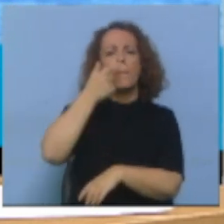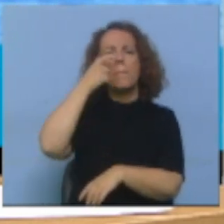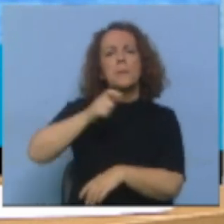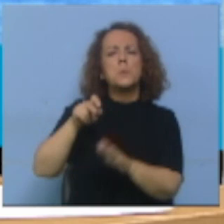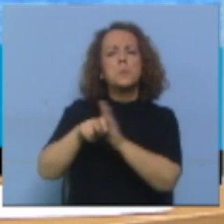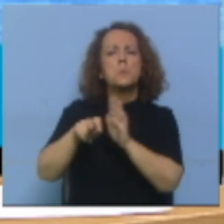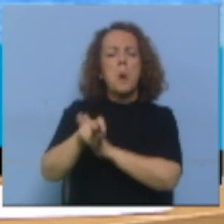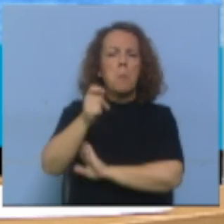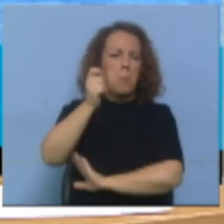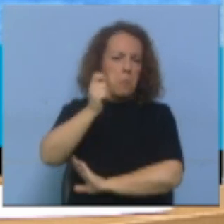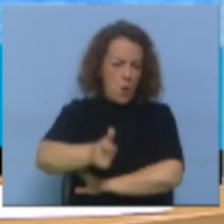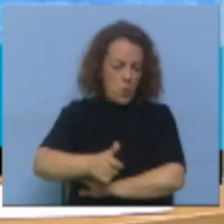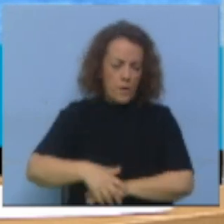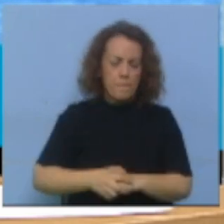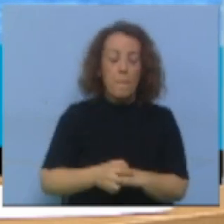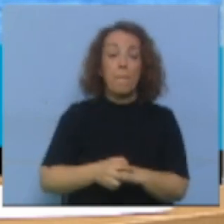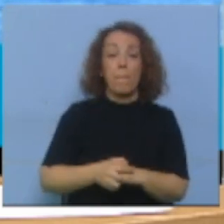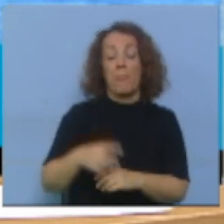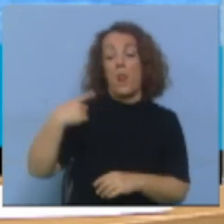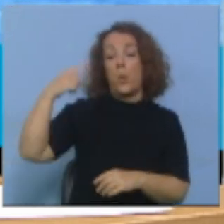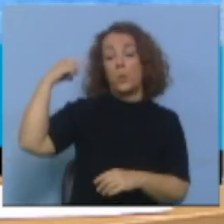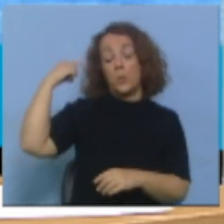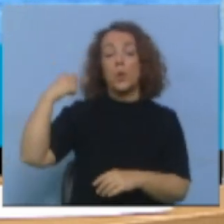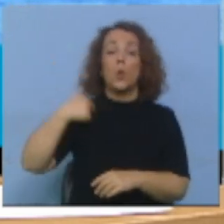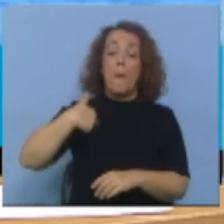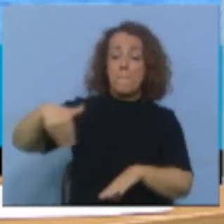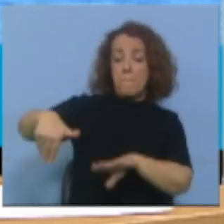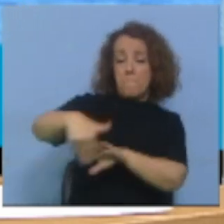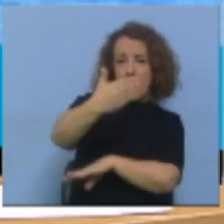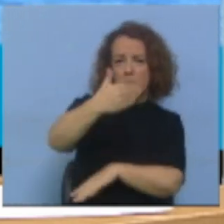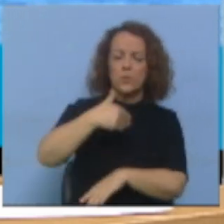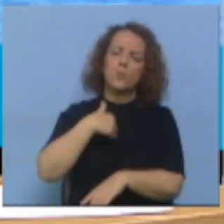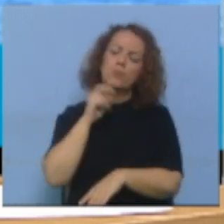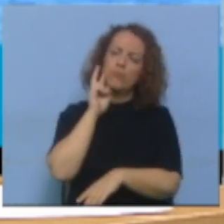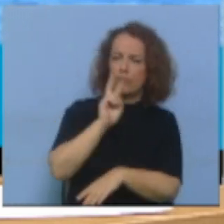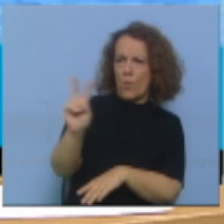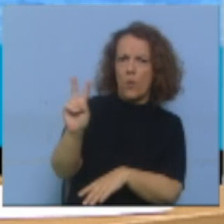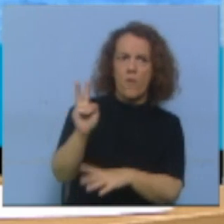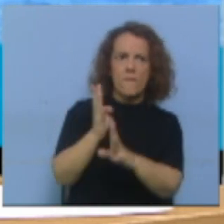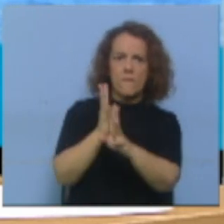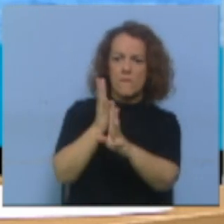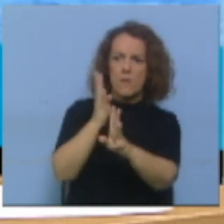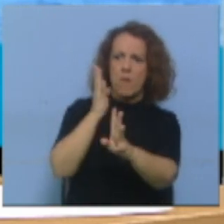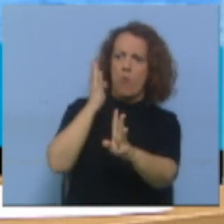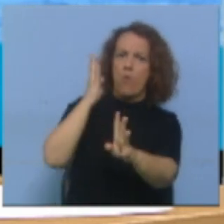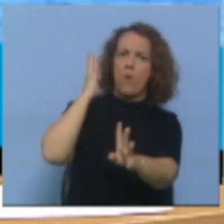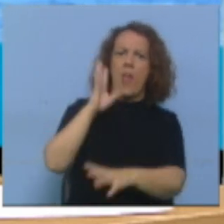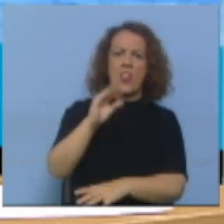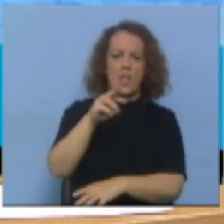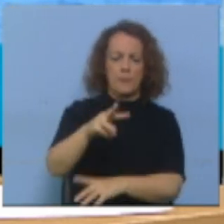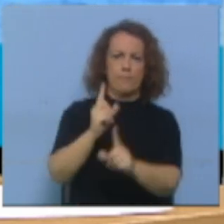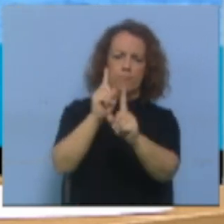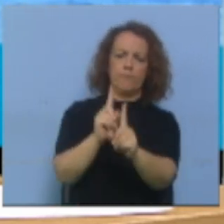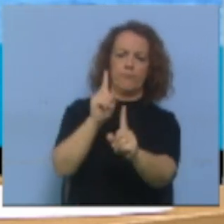visitava este espaço. E outro dia passava pelo espaço e via uma fila de 10 metros, as pessoas